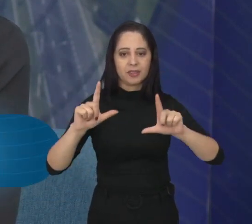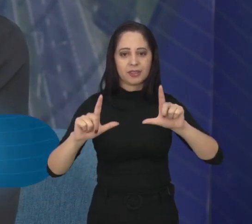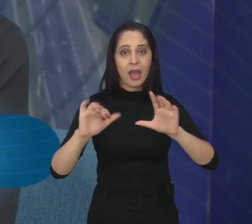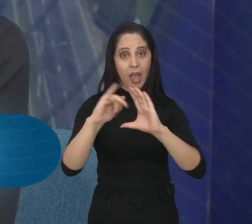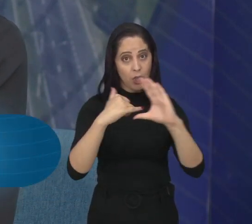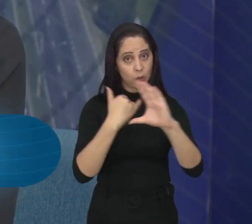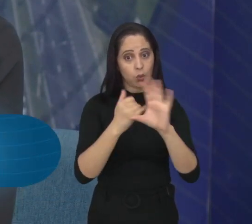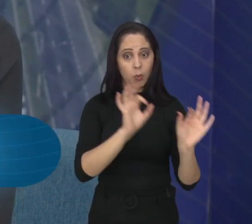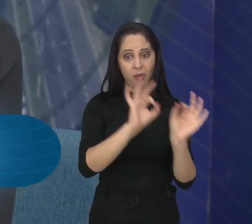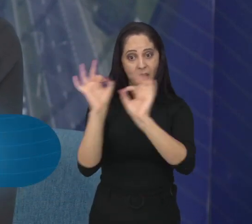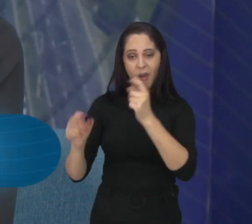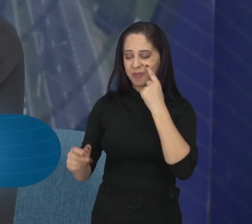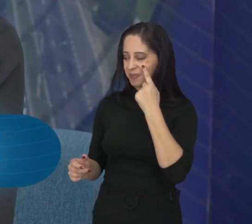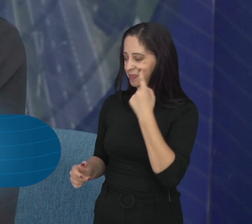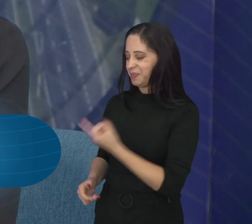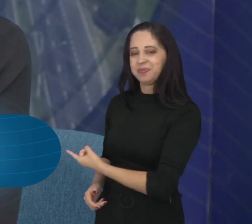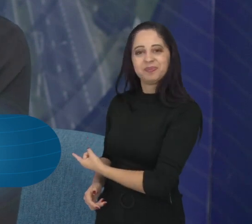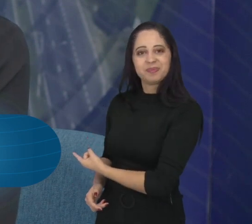pelo